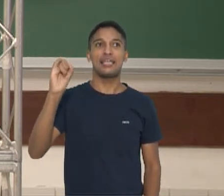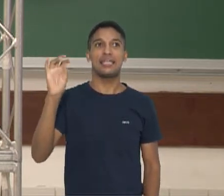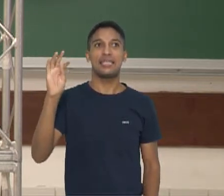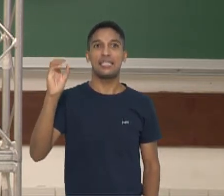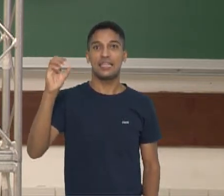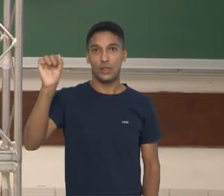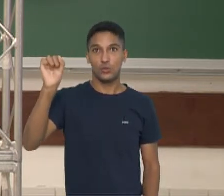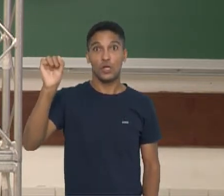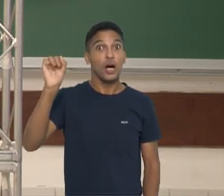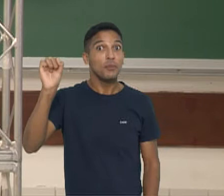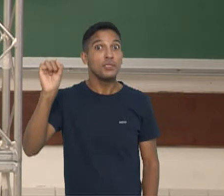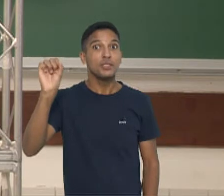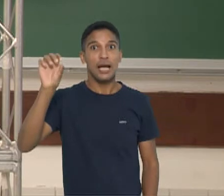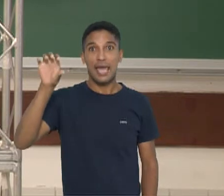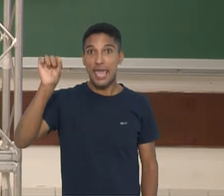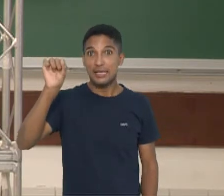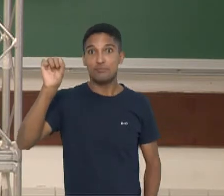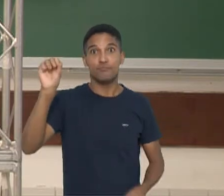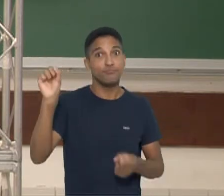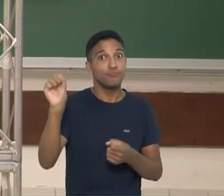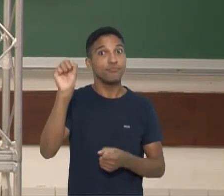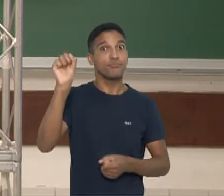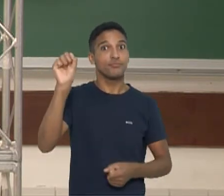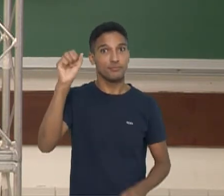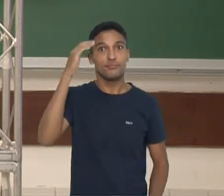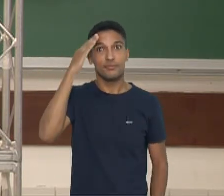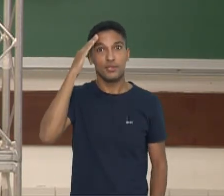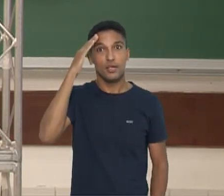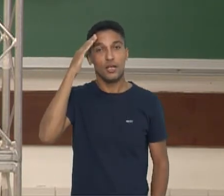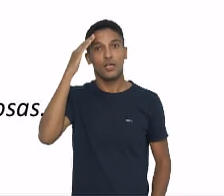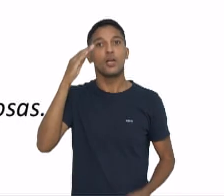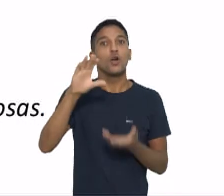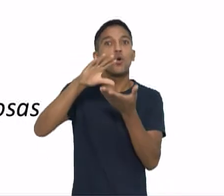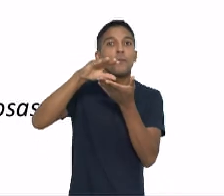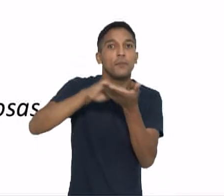no plural também, ok? Copiem essa tela também.